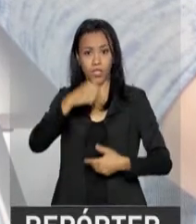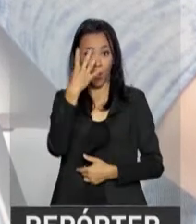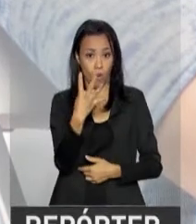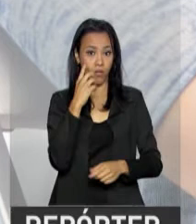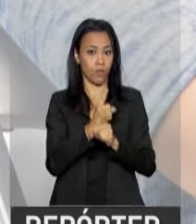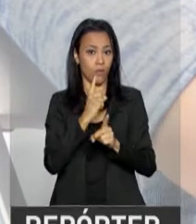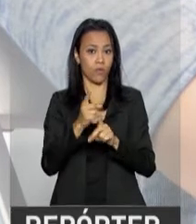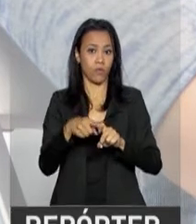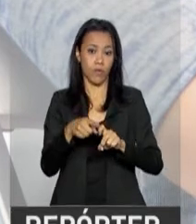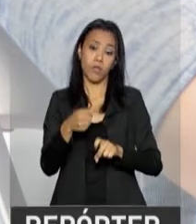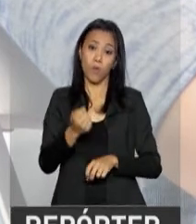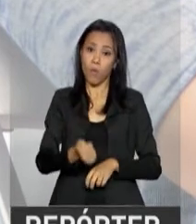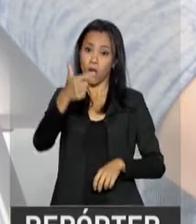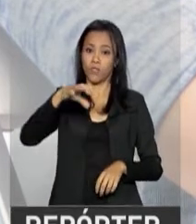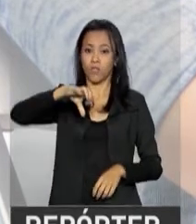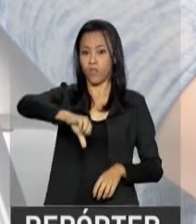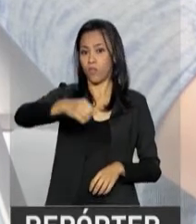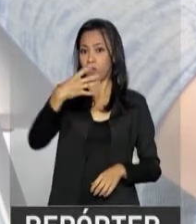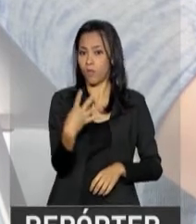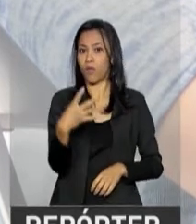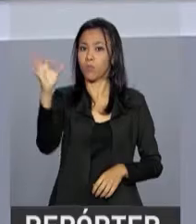foram quase 94%